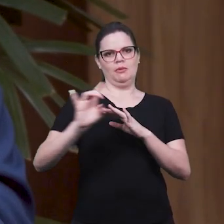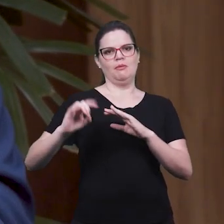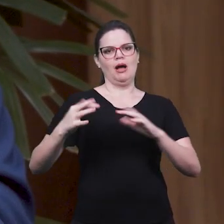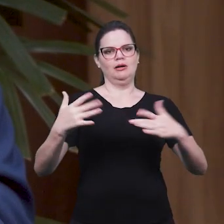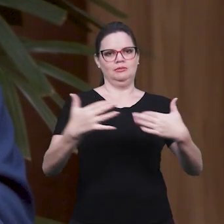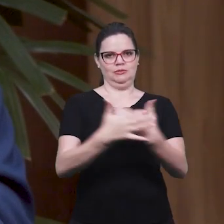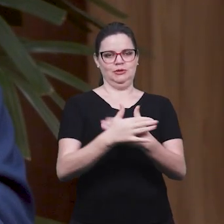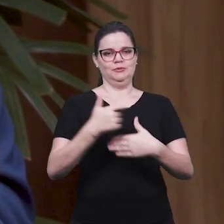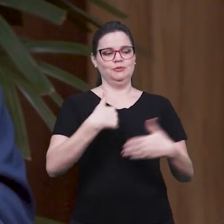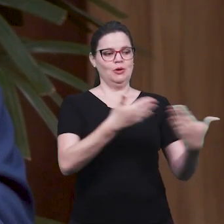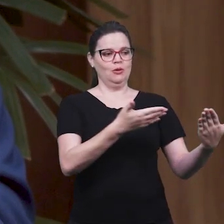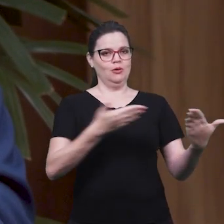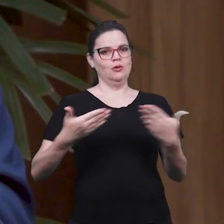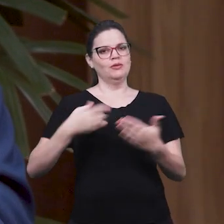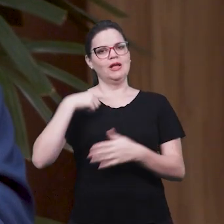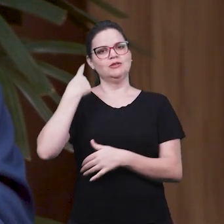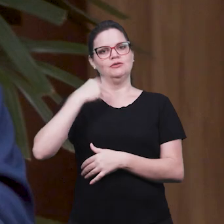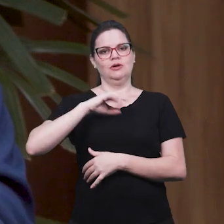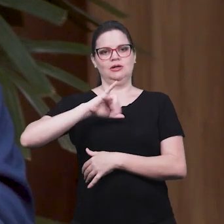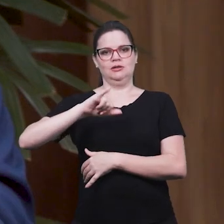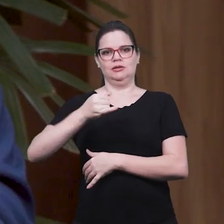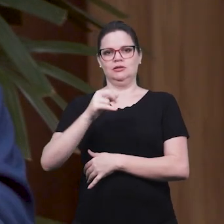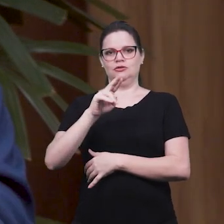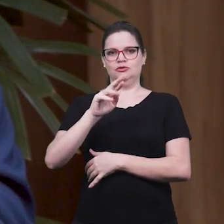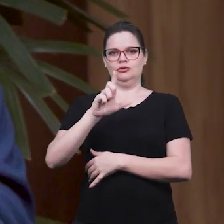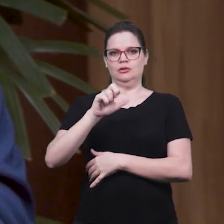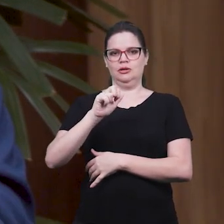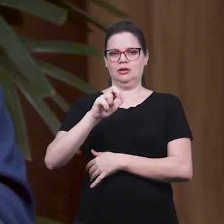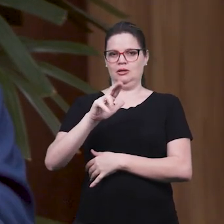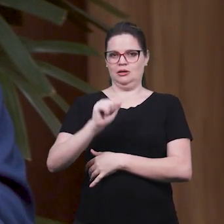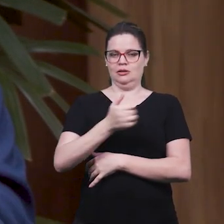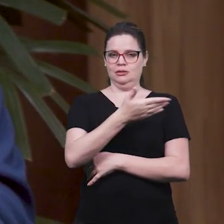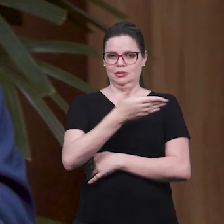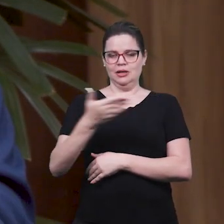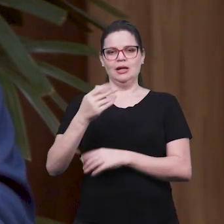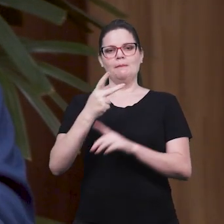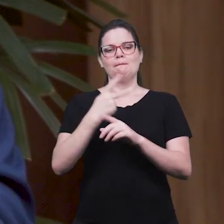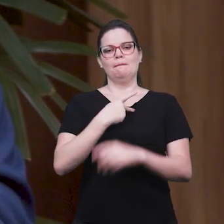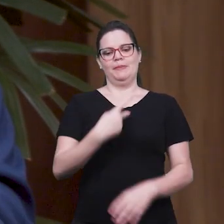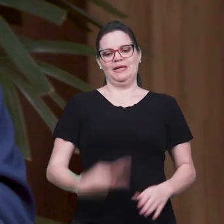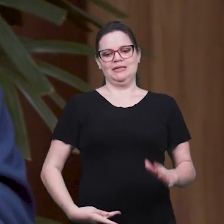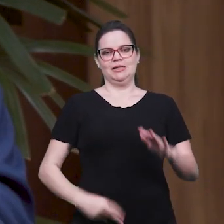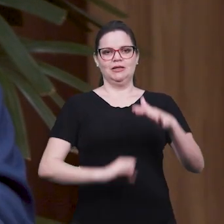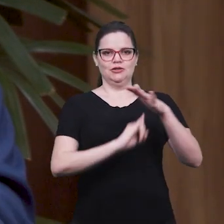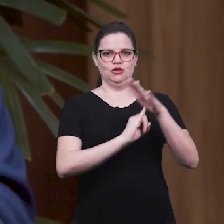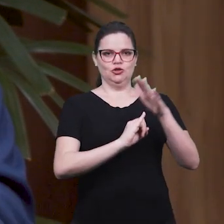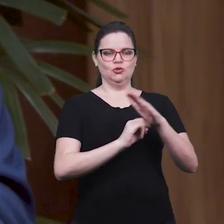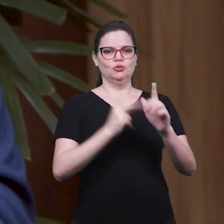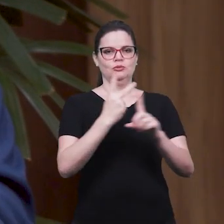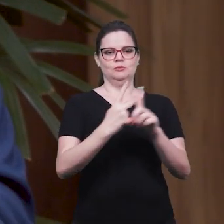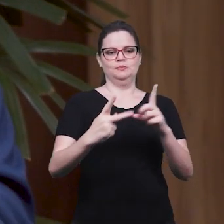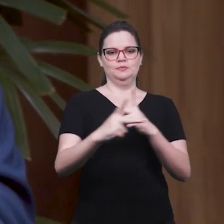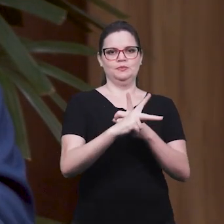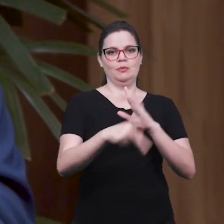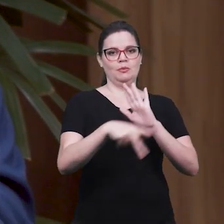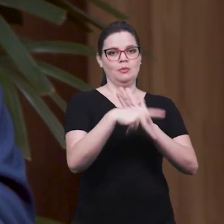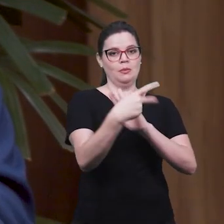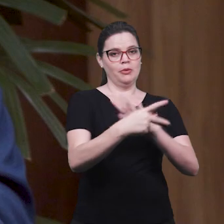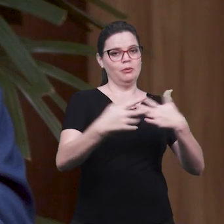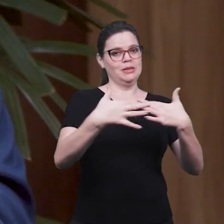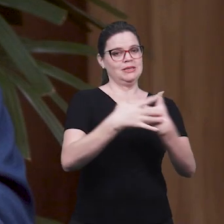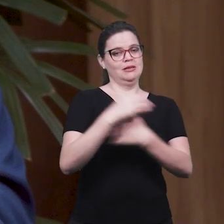Doutora Juliana, ela é presidente do Instituto de Previdência Social dos Servidores de Cariacica. Ela